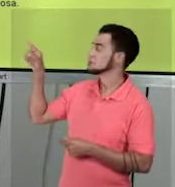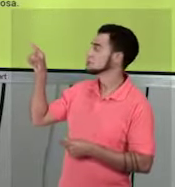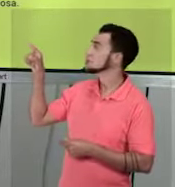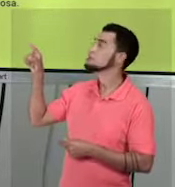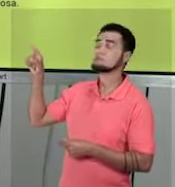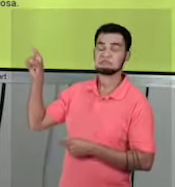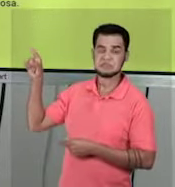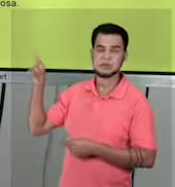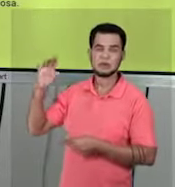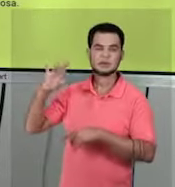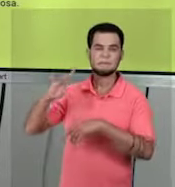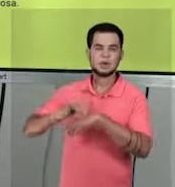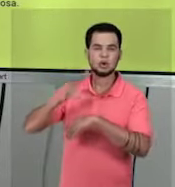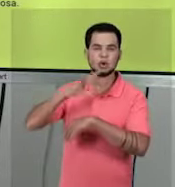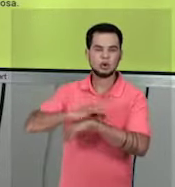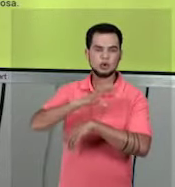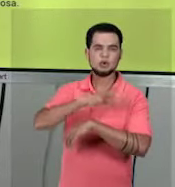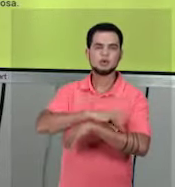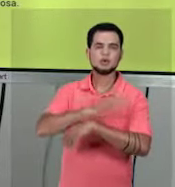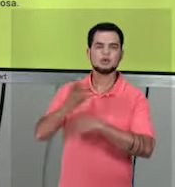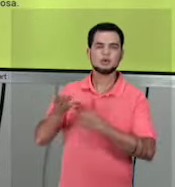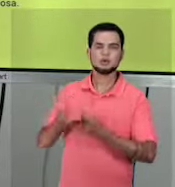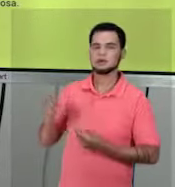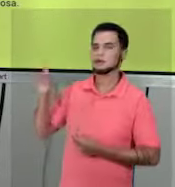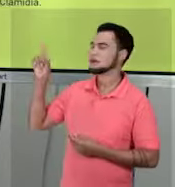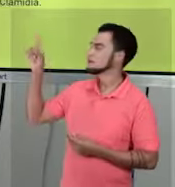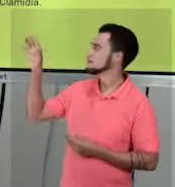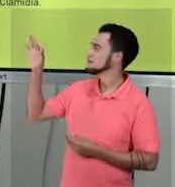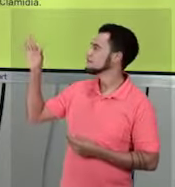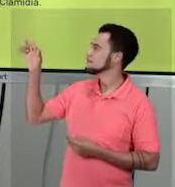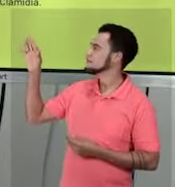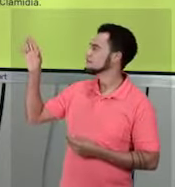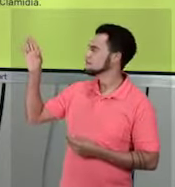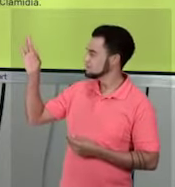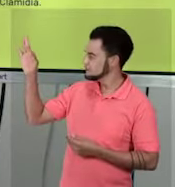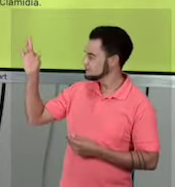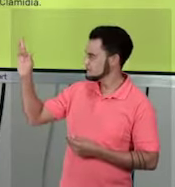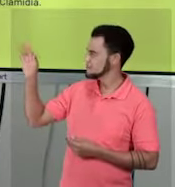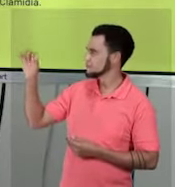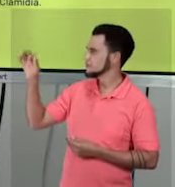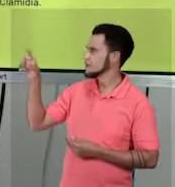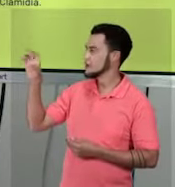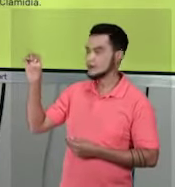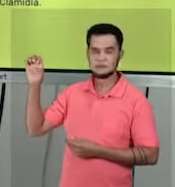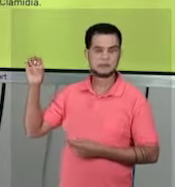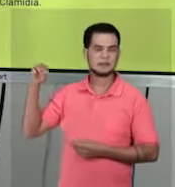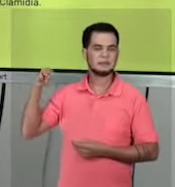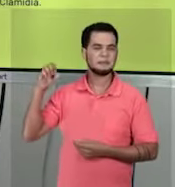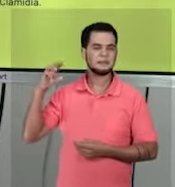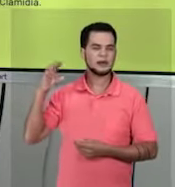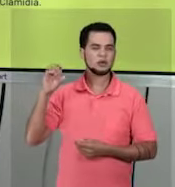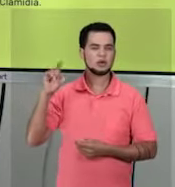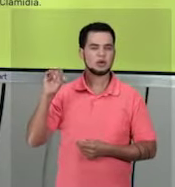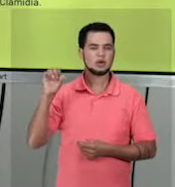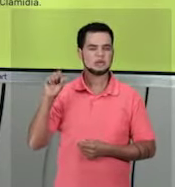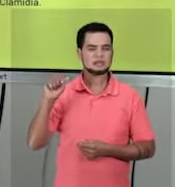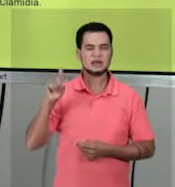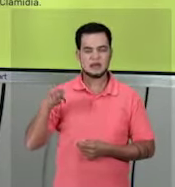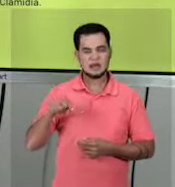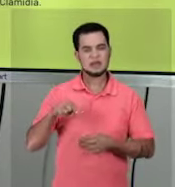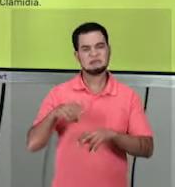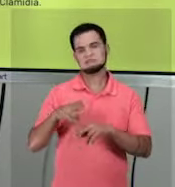febre maculosa, carrapato estrela e por aí vai. Bom, e nós temos, por fim, as ISTs, que são